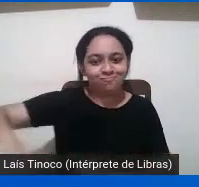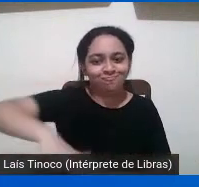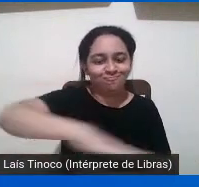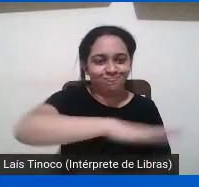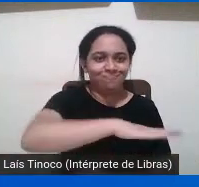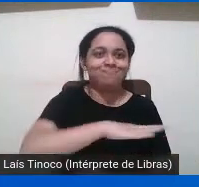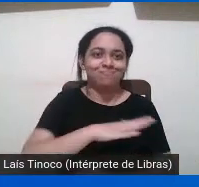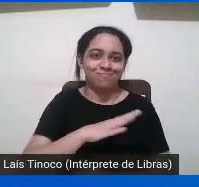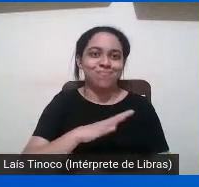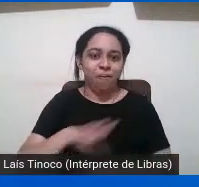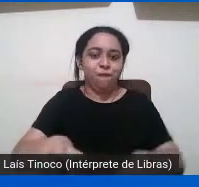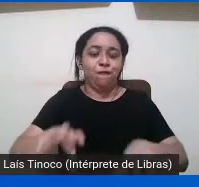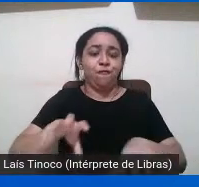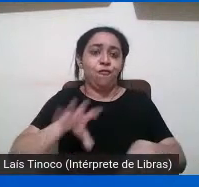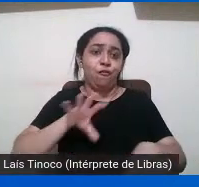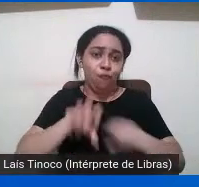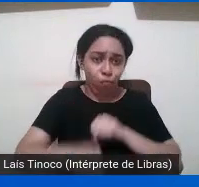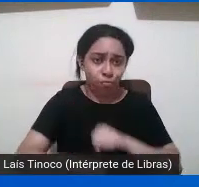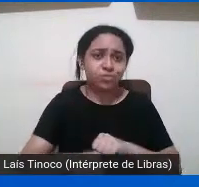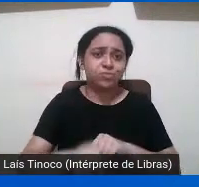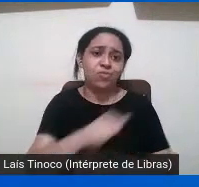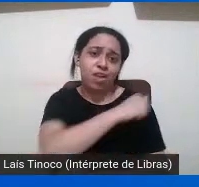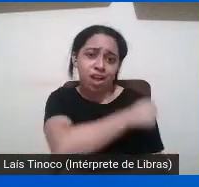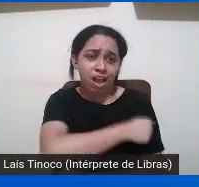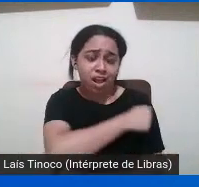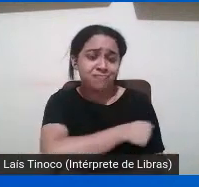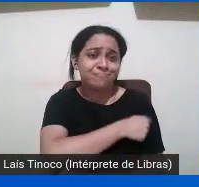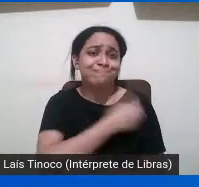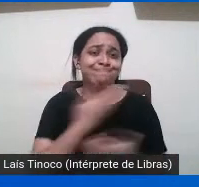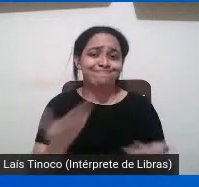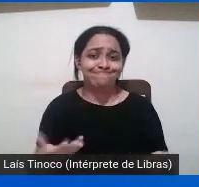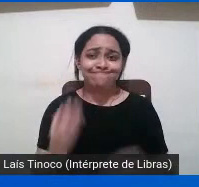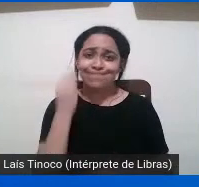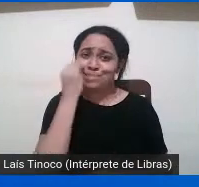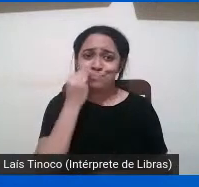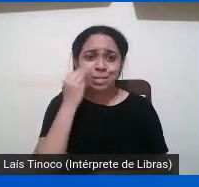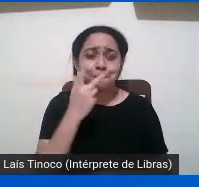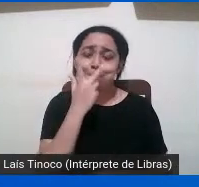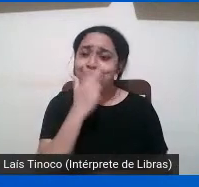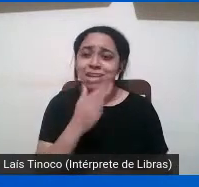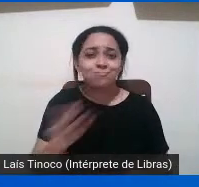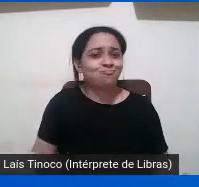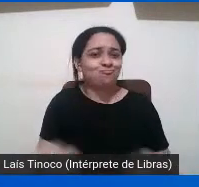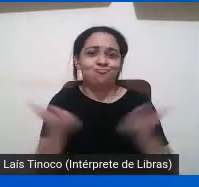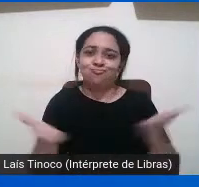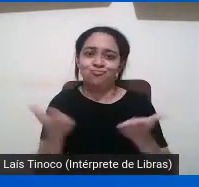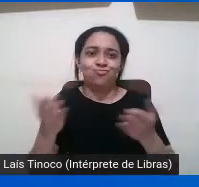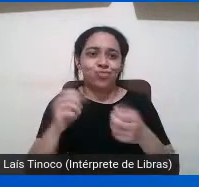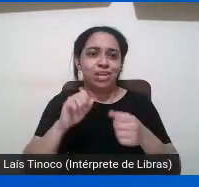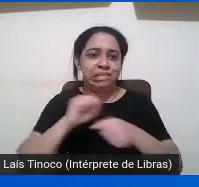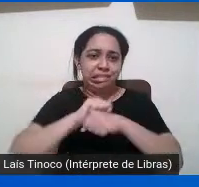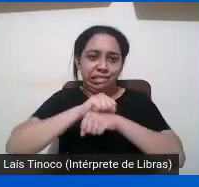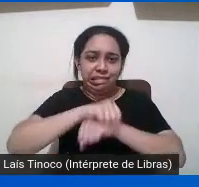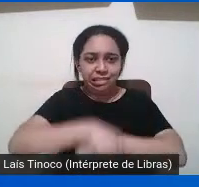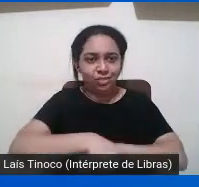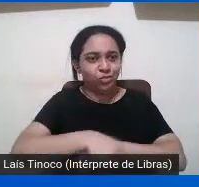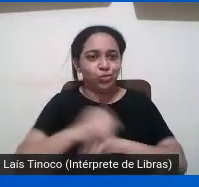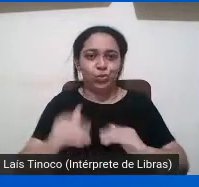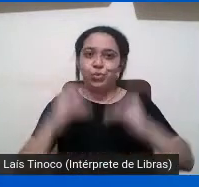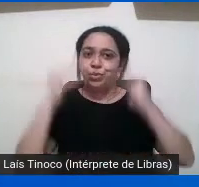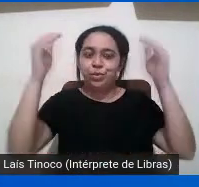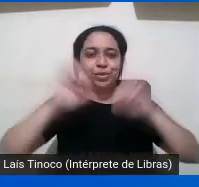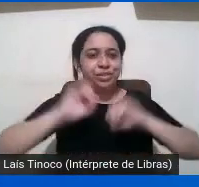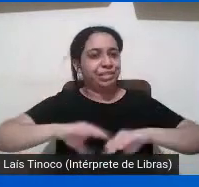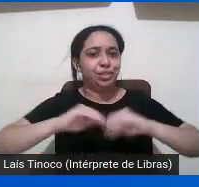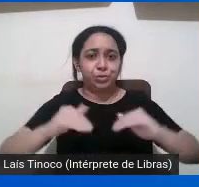Esse é o tipo de experiência que nós não estimulamos o ensino superior né esse ano quase que fica trancado dentro